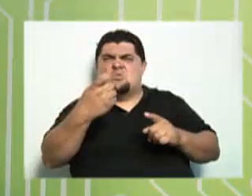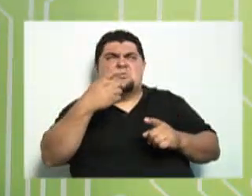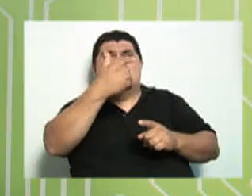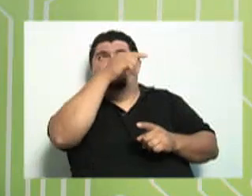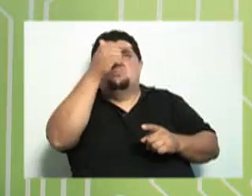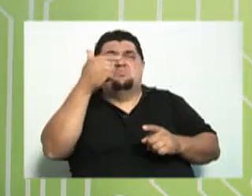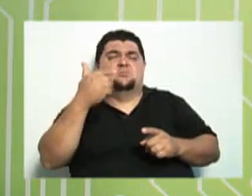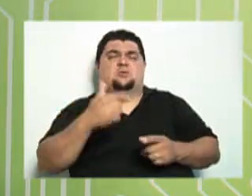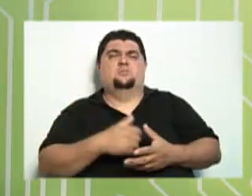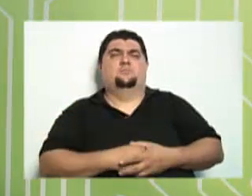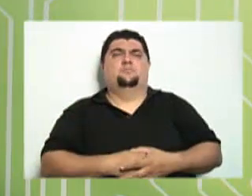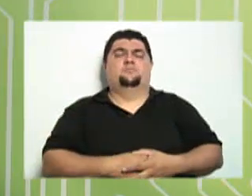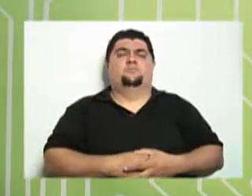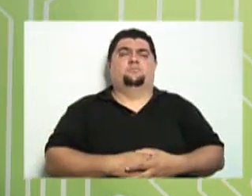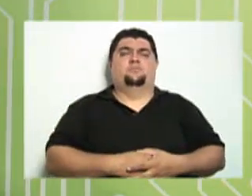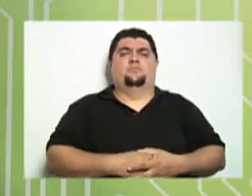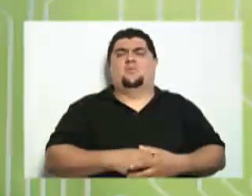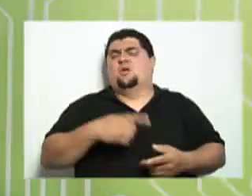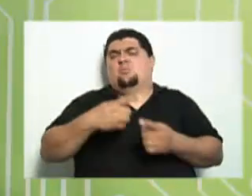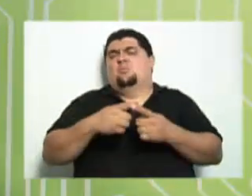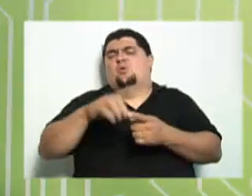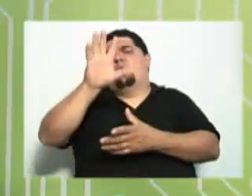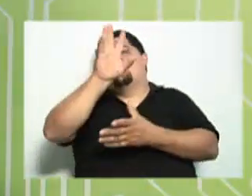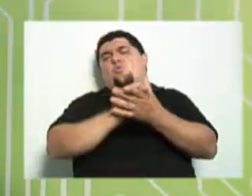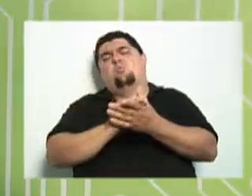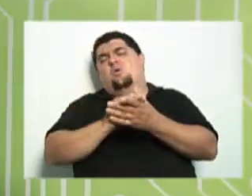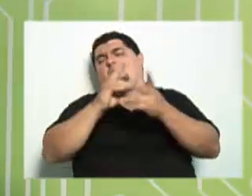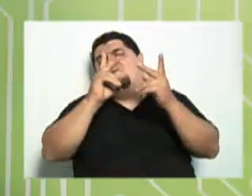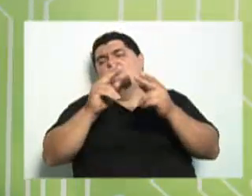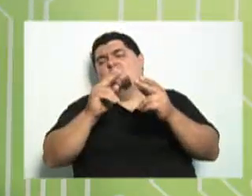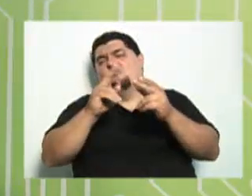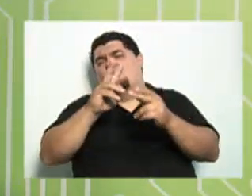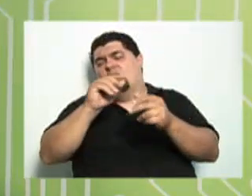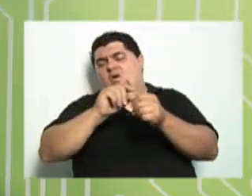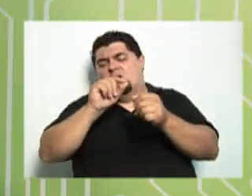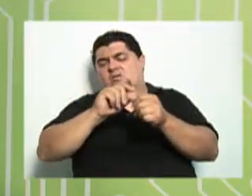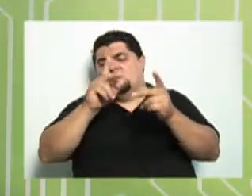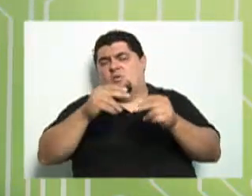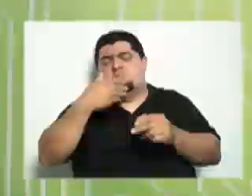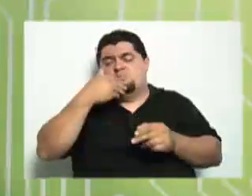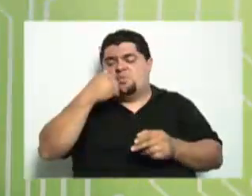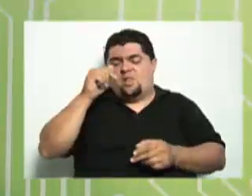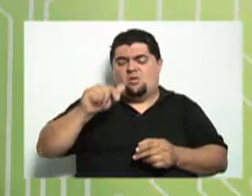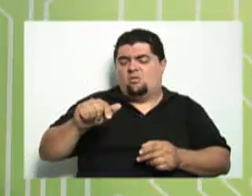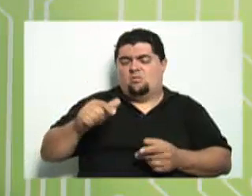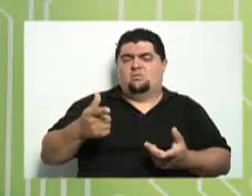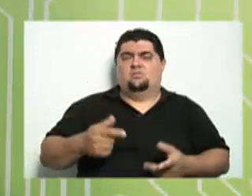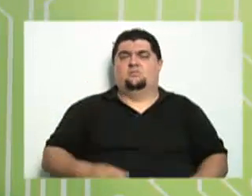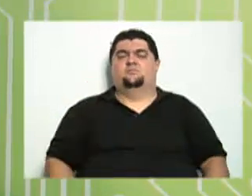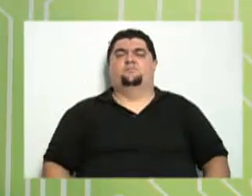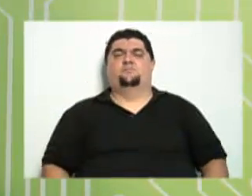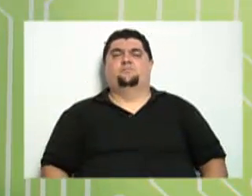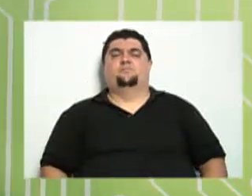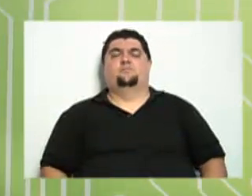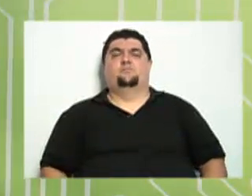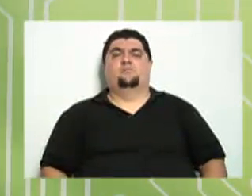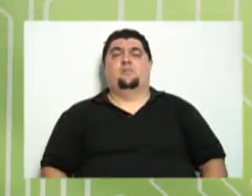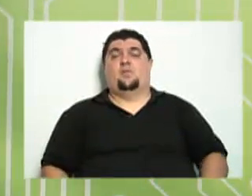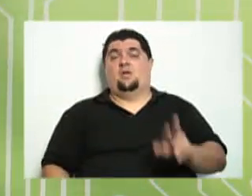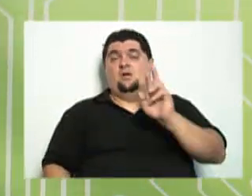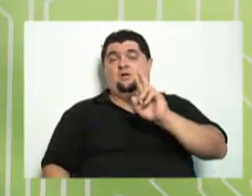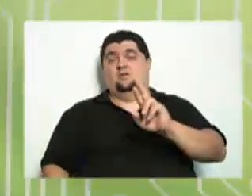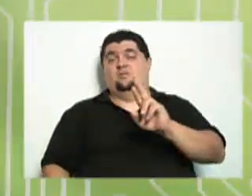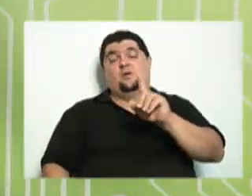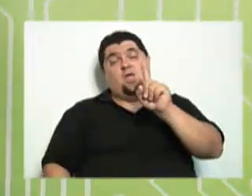meio ambiente. Por que a gente não faz dessa maneira mais otimizada, dessa maneira melhor para o meio ambiente? A resposta são